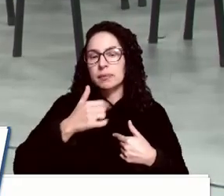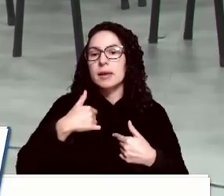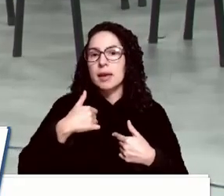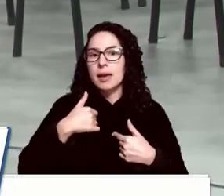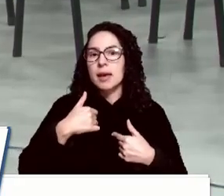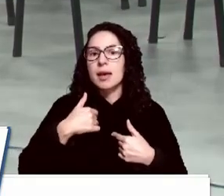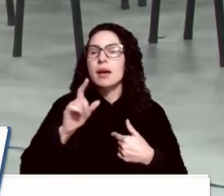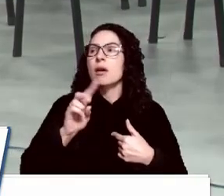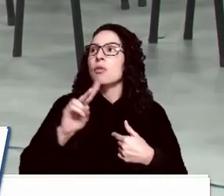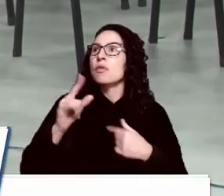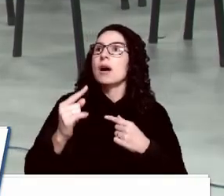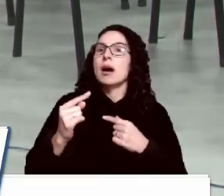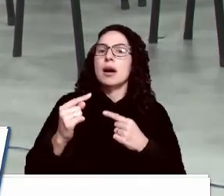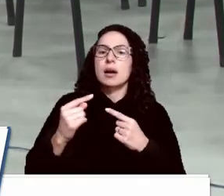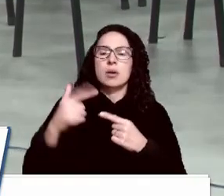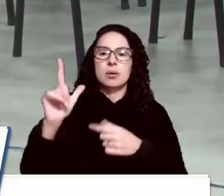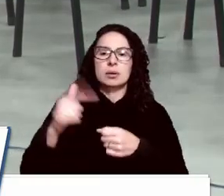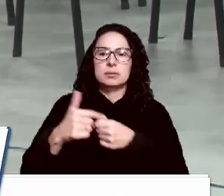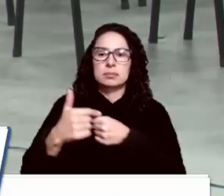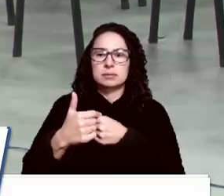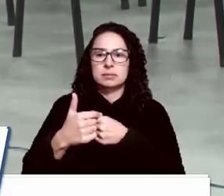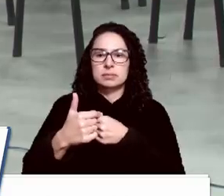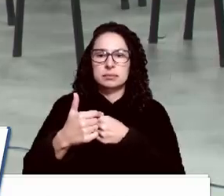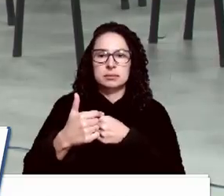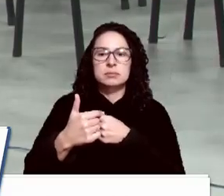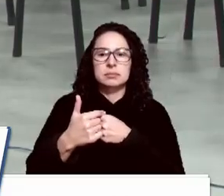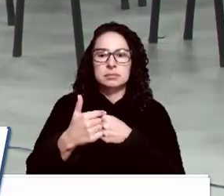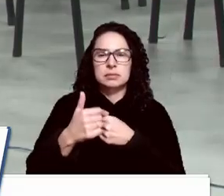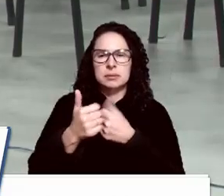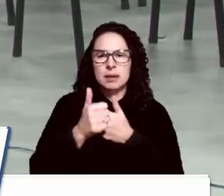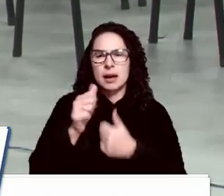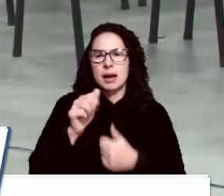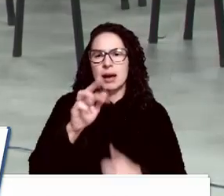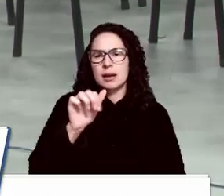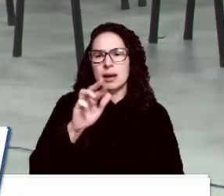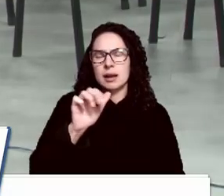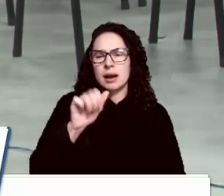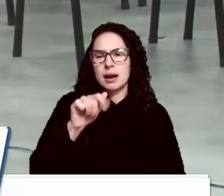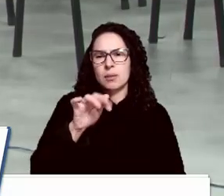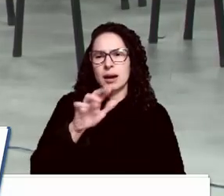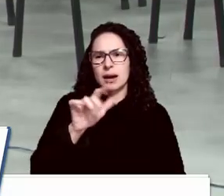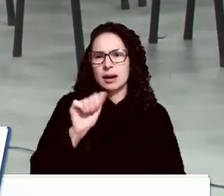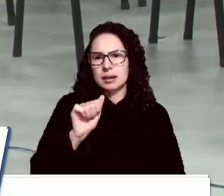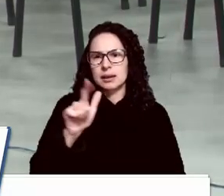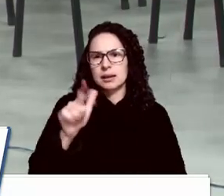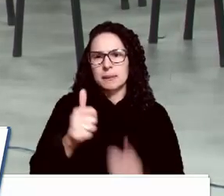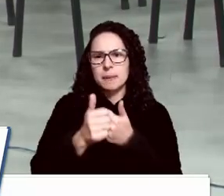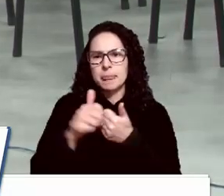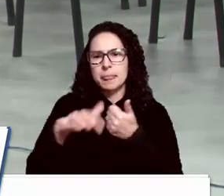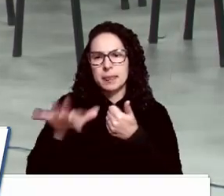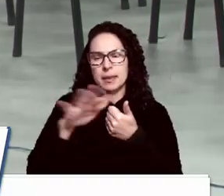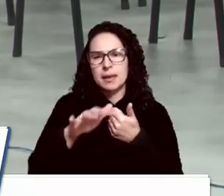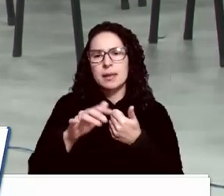para uma cidade vizinha aqui, depois de Araraquara, ali, não vou citar a cidade, eu estou